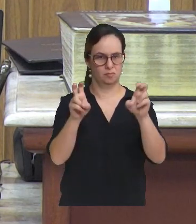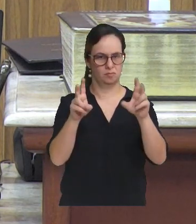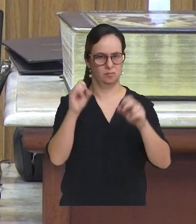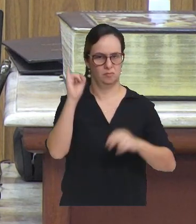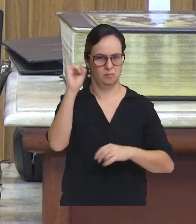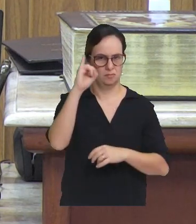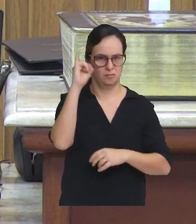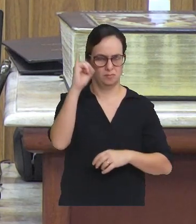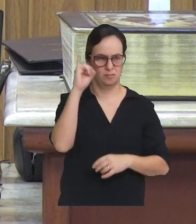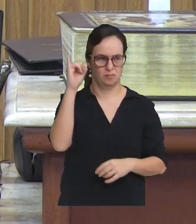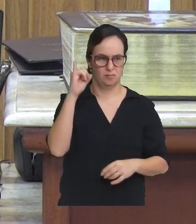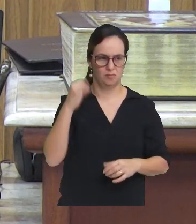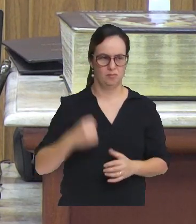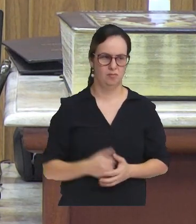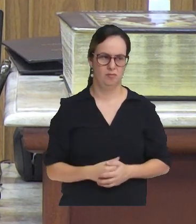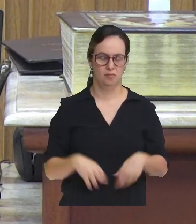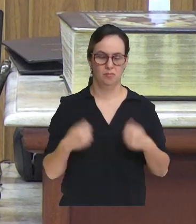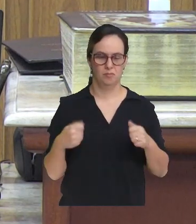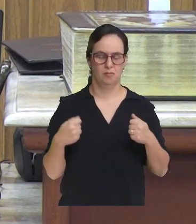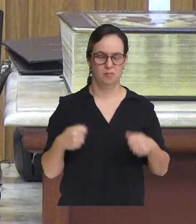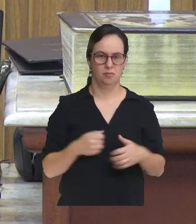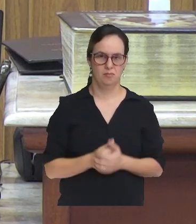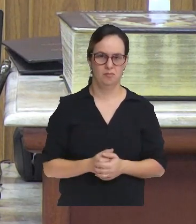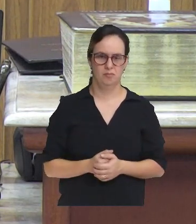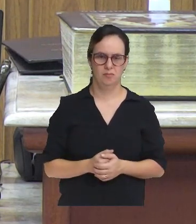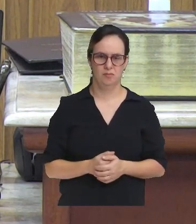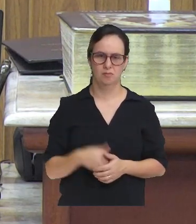Nós temos que dar uma solução para isso. Eu acho que